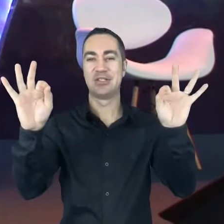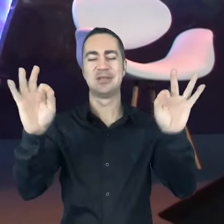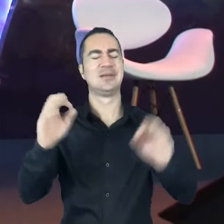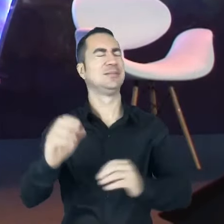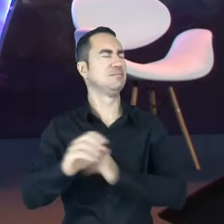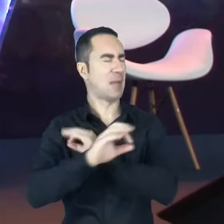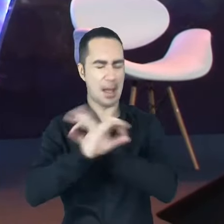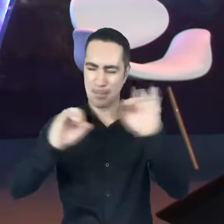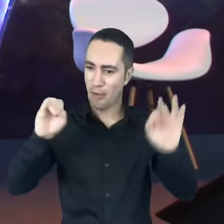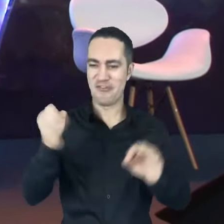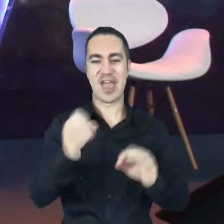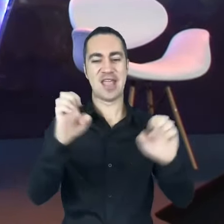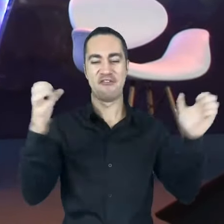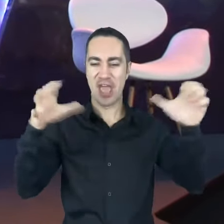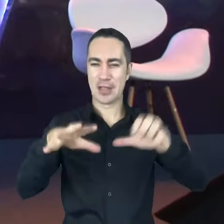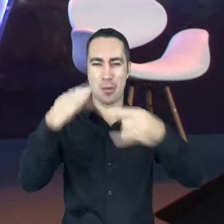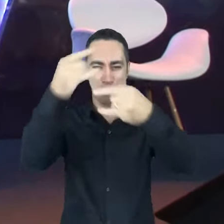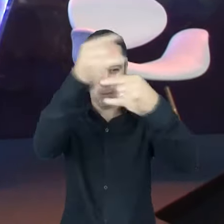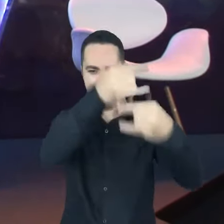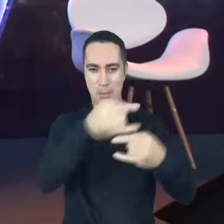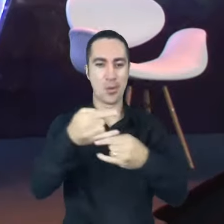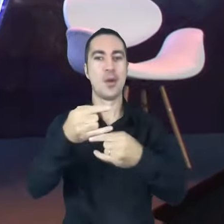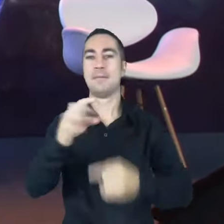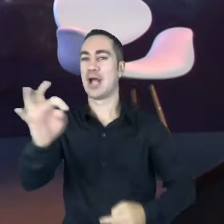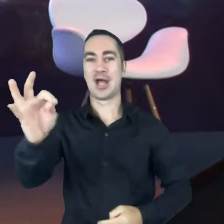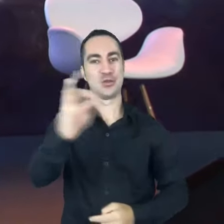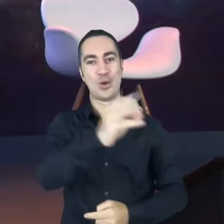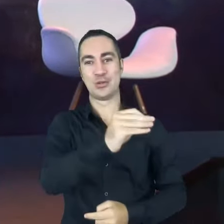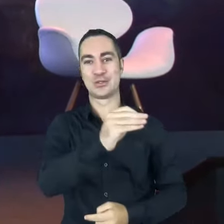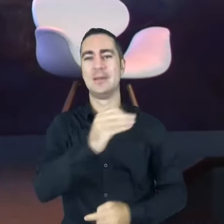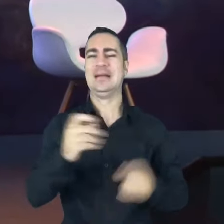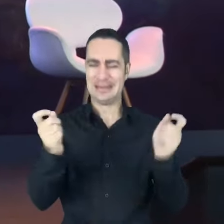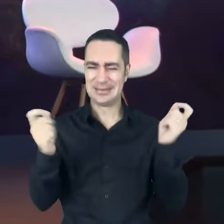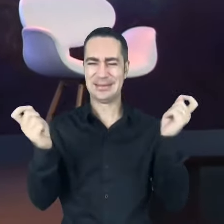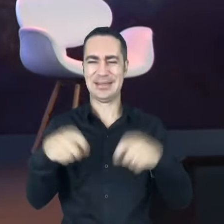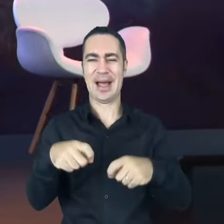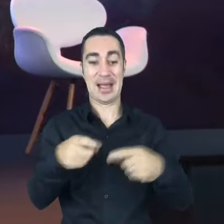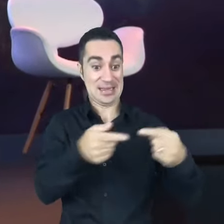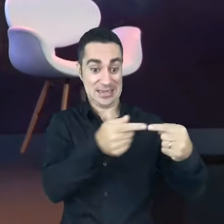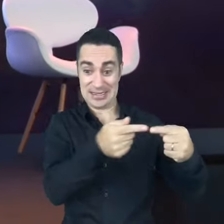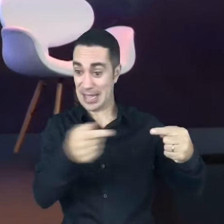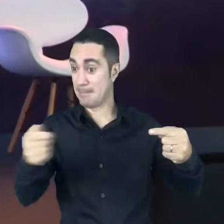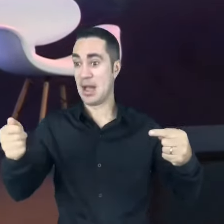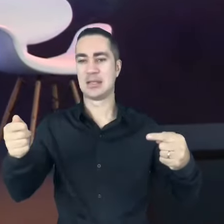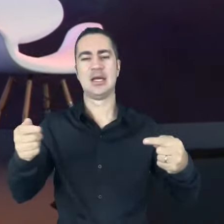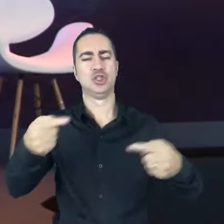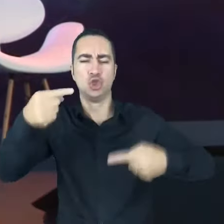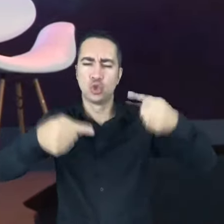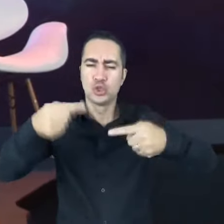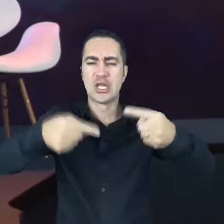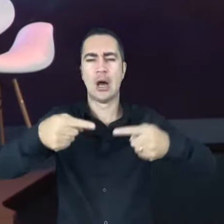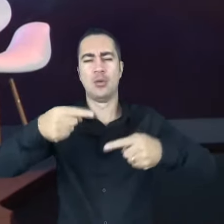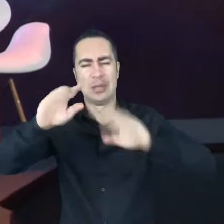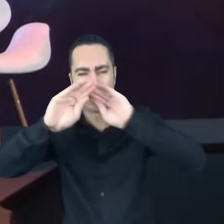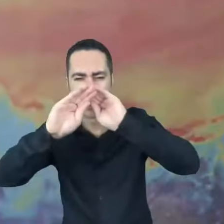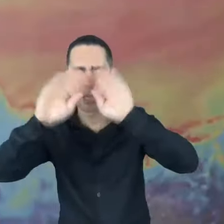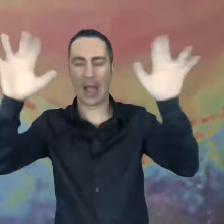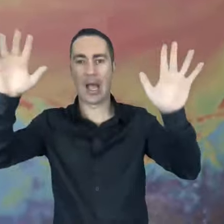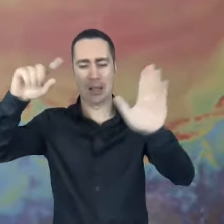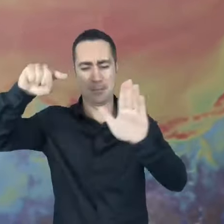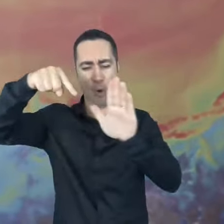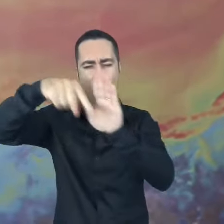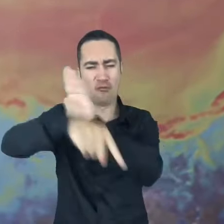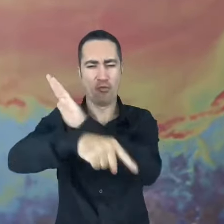evento para todos vocês e que possamos ter uma semana toda de discussões ricas e